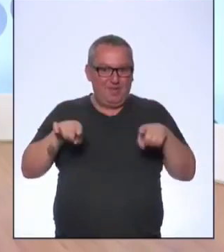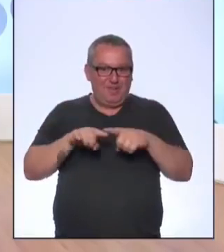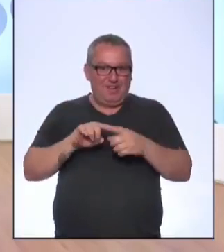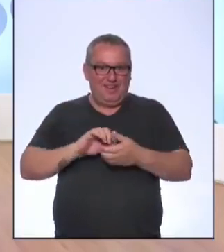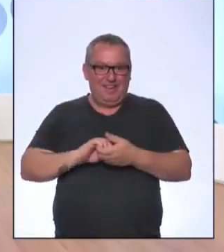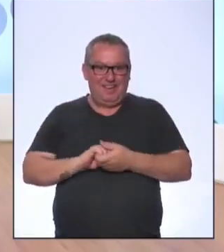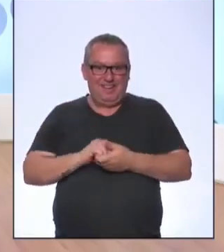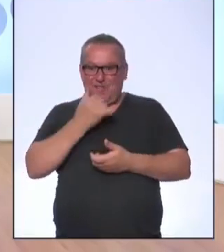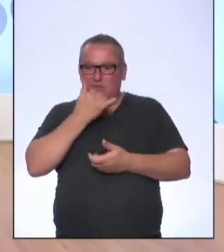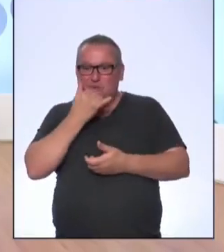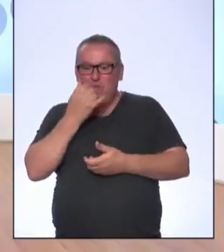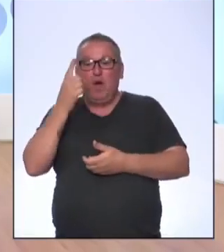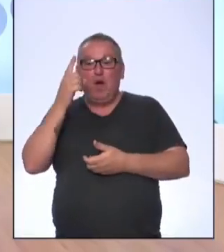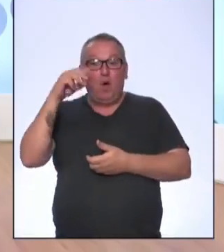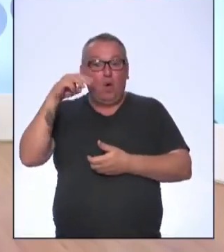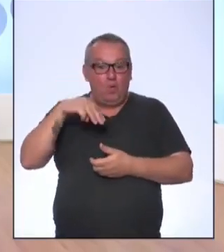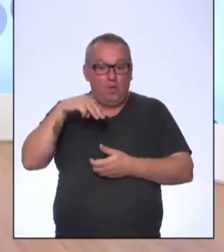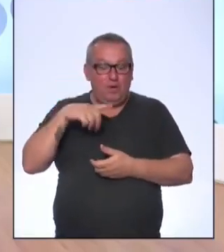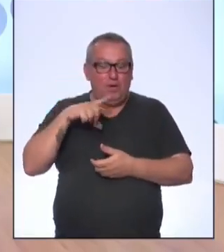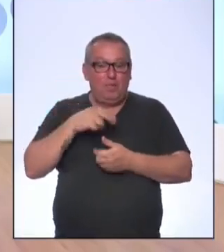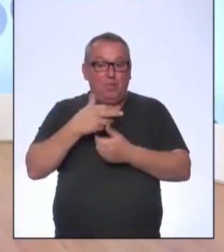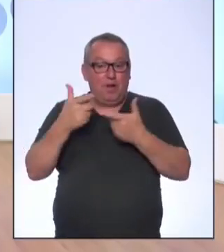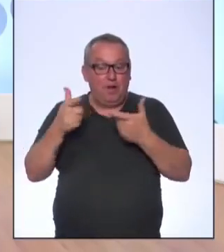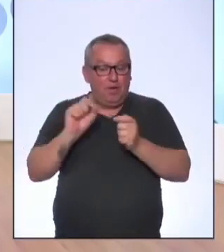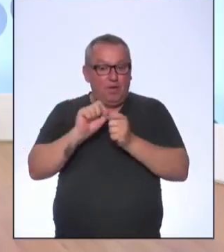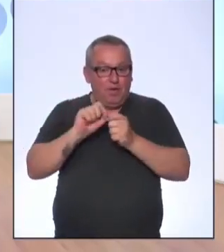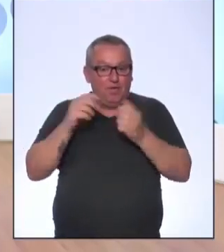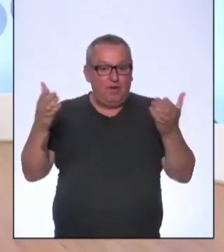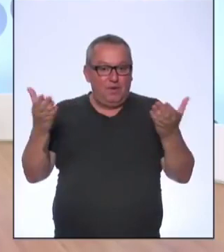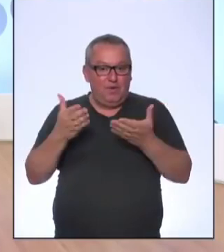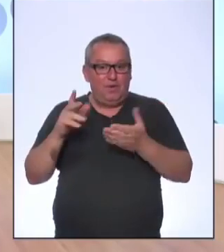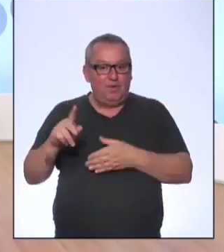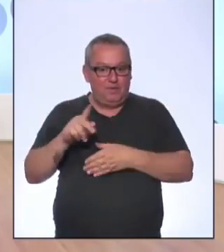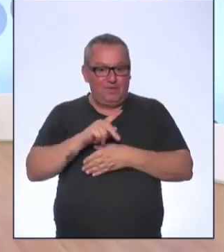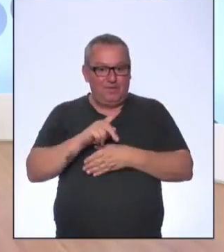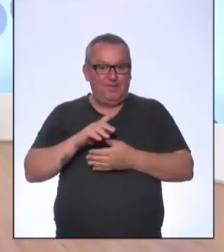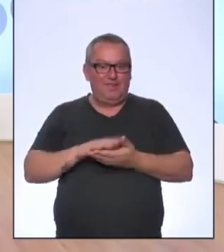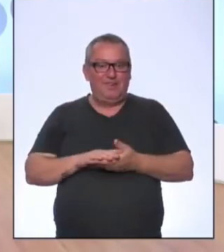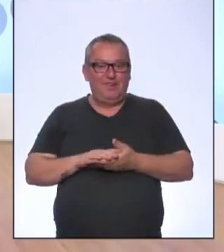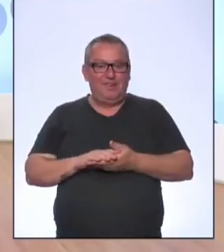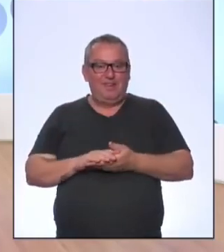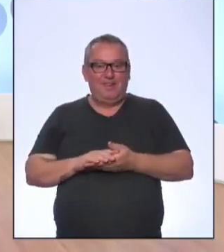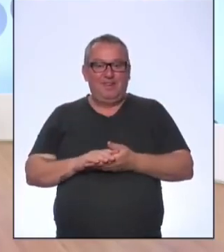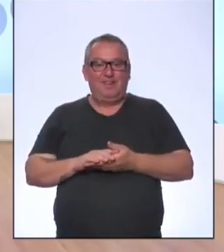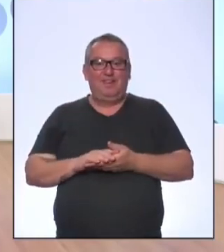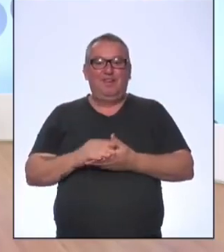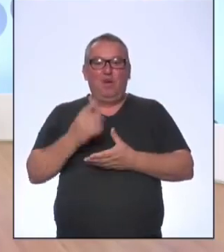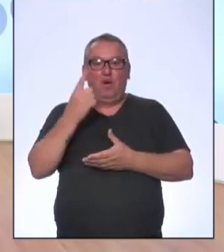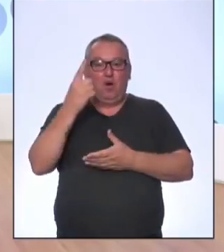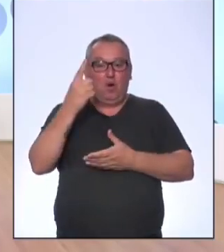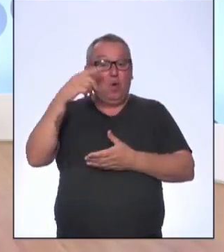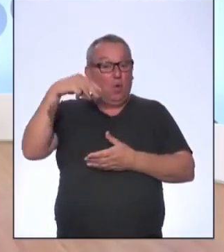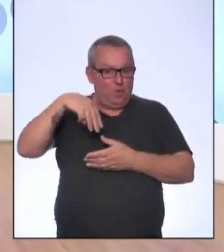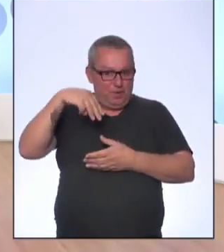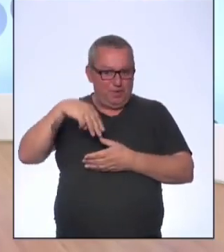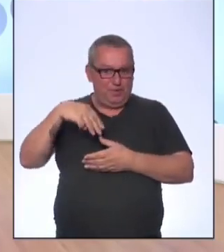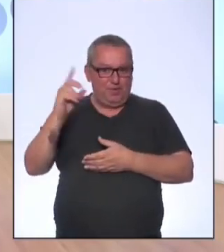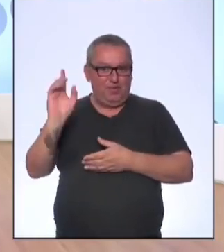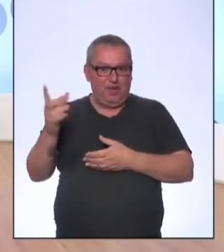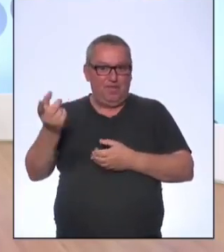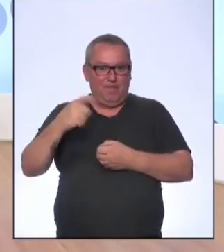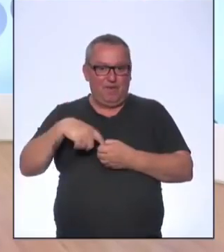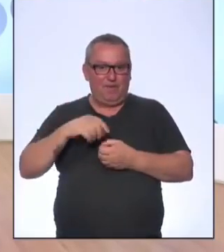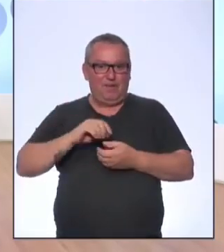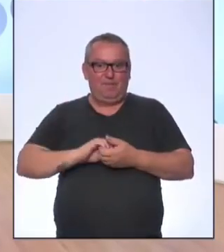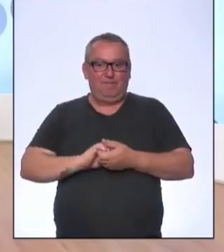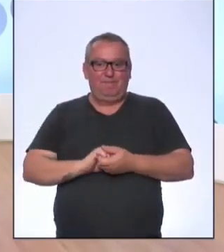aula, nós perdão. Temos muita coisa para tratar Verdade, hoje, não é mesmo, isso professor? Mesmo. Estou empolgado aqui, 4 minutos é muita coisa. Não, 1 minuto só. Vamos lá então, 1 minutinho,